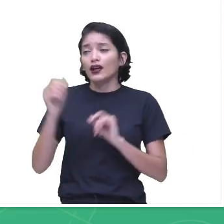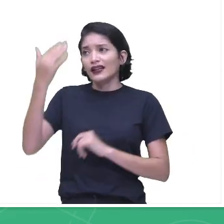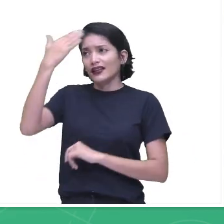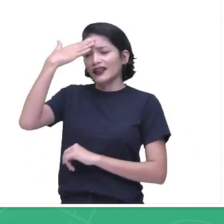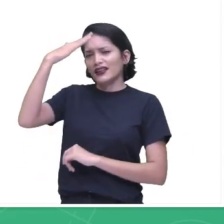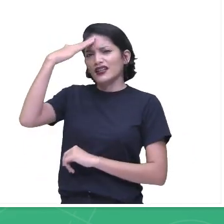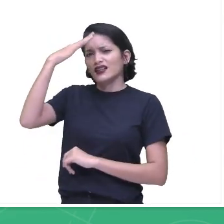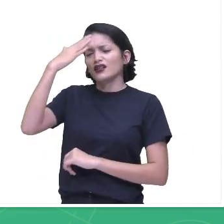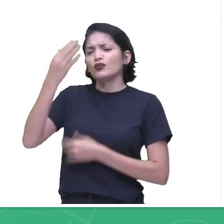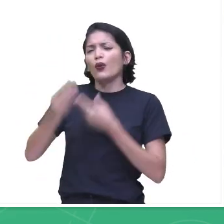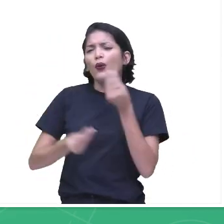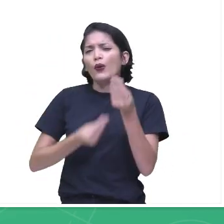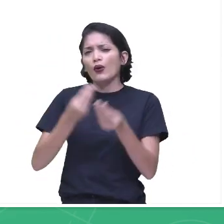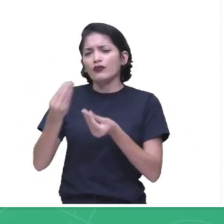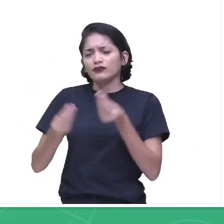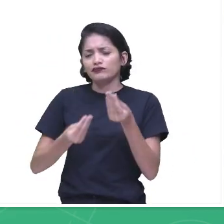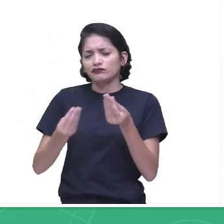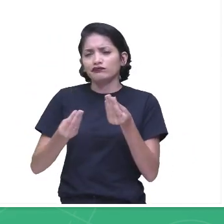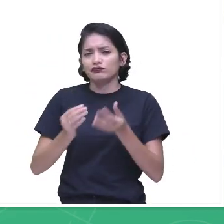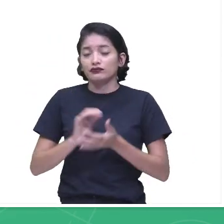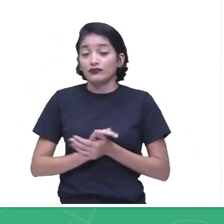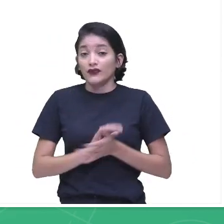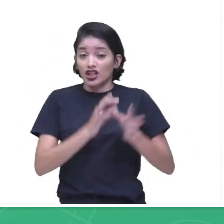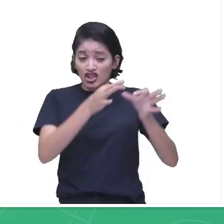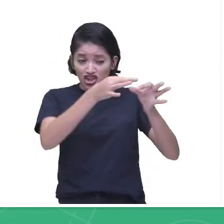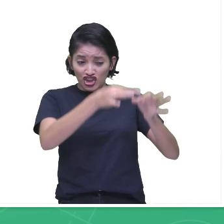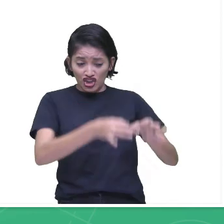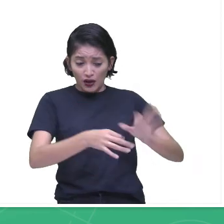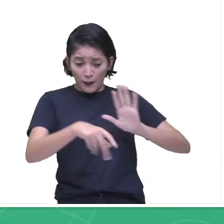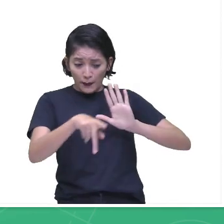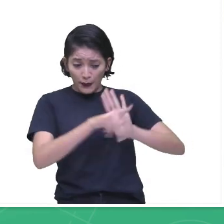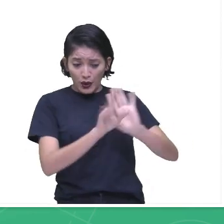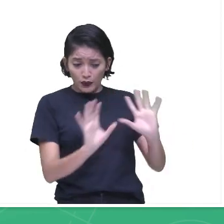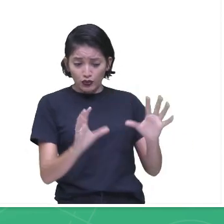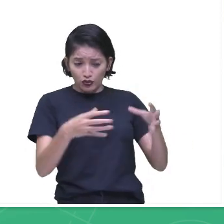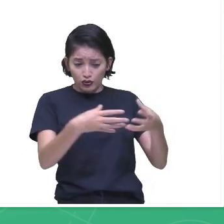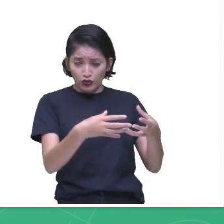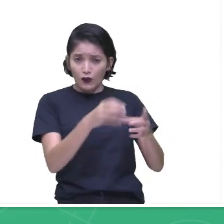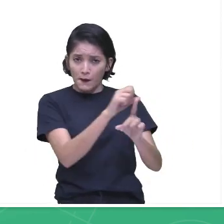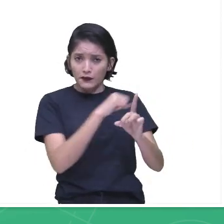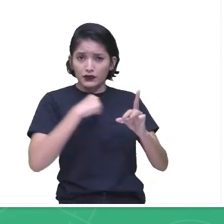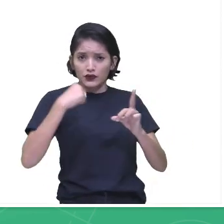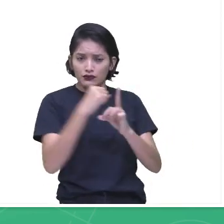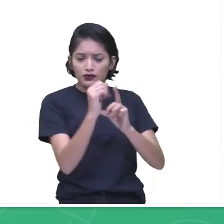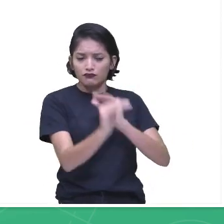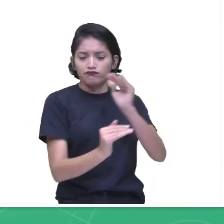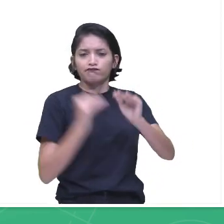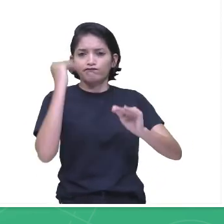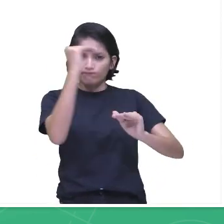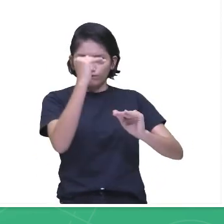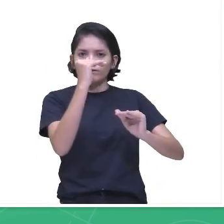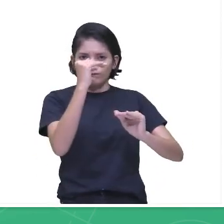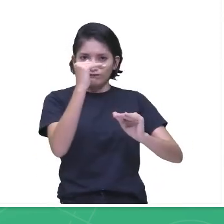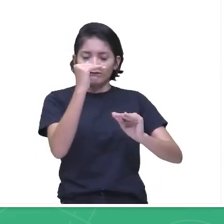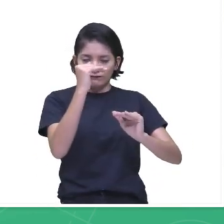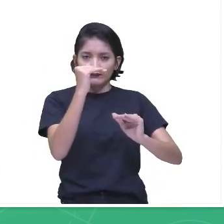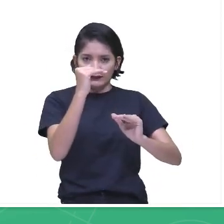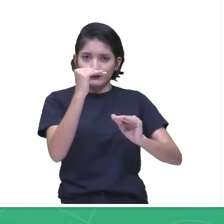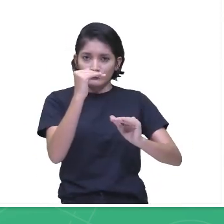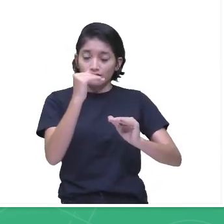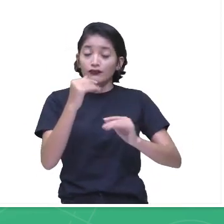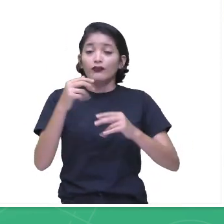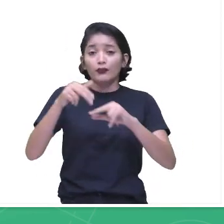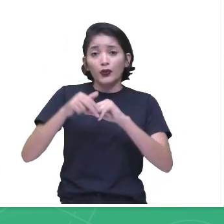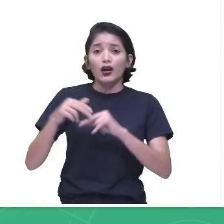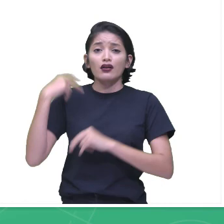entendida como uma dignidade própria dos grupos sociais superiores, fruto de uma concepção